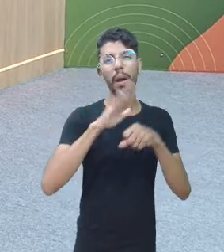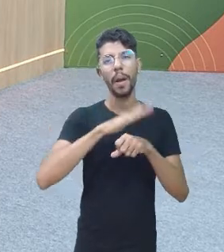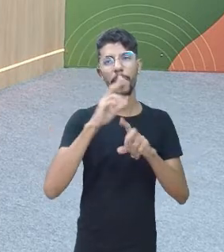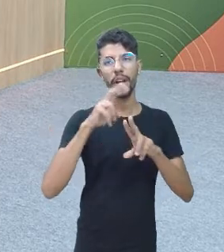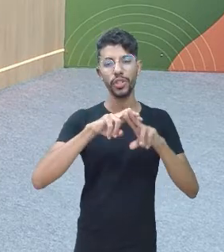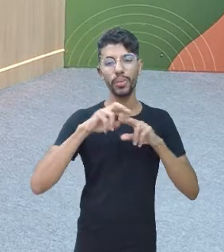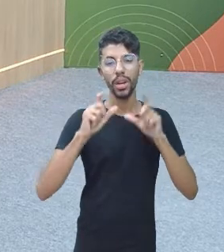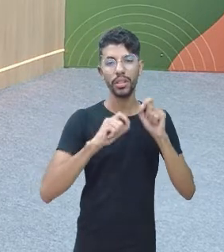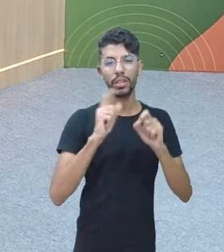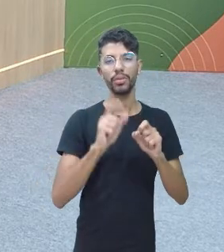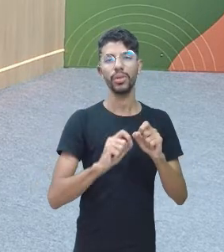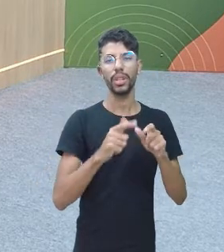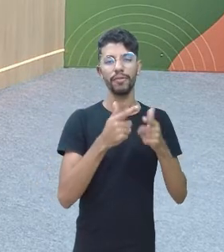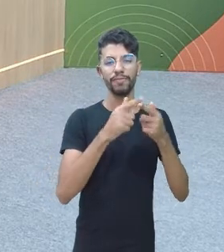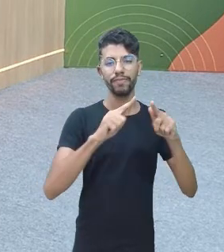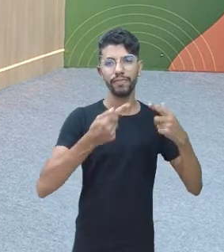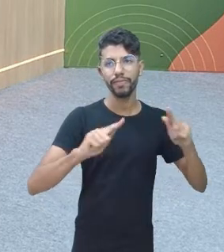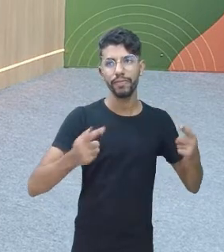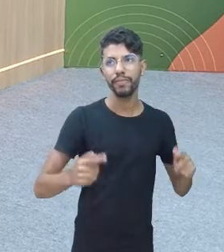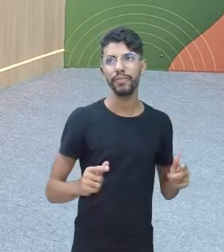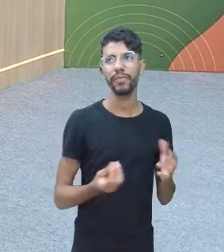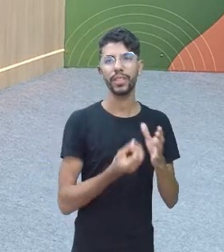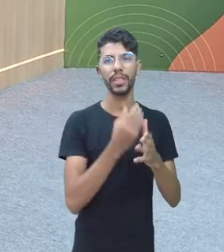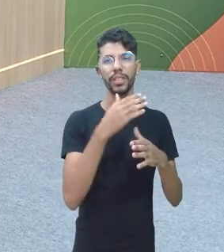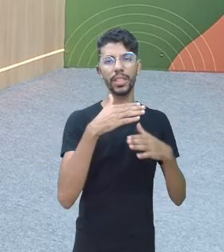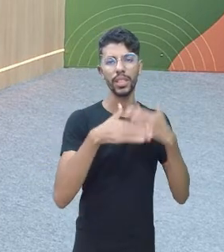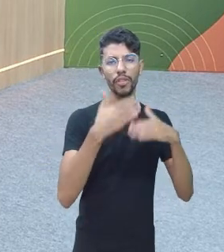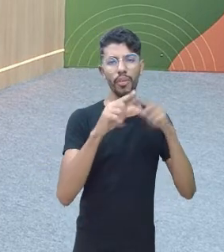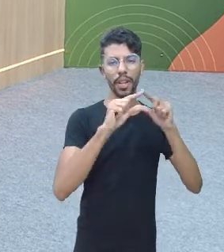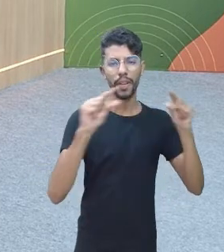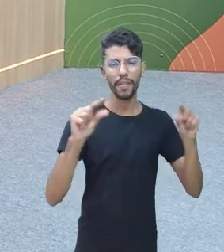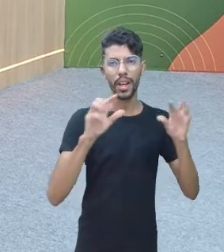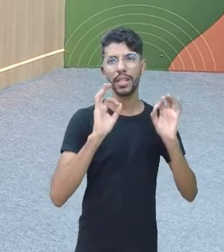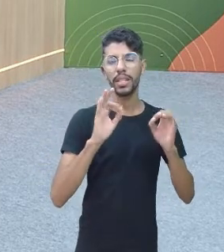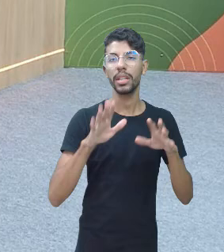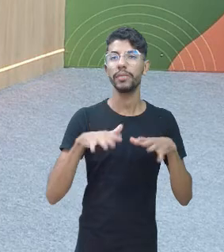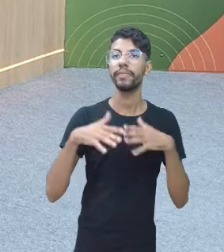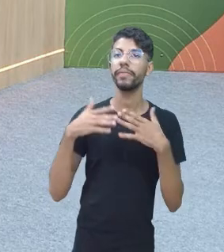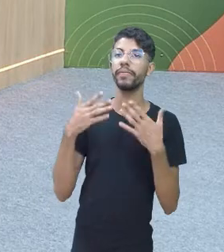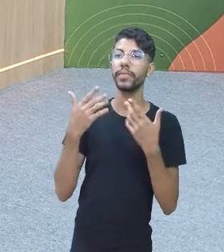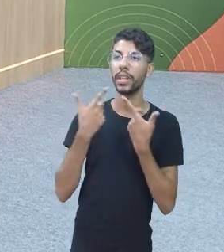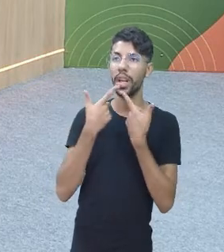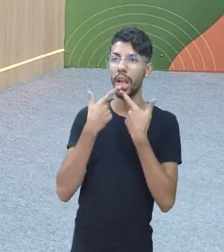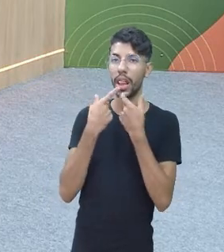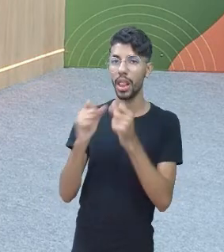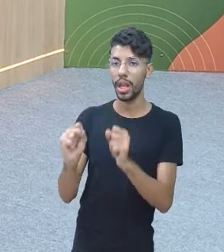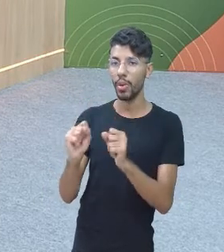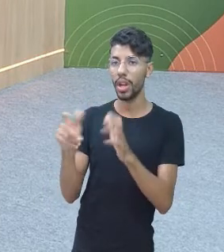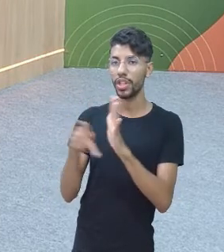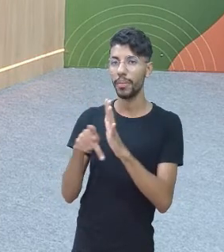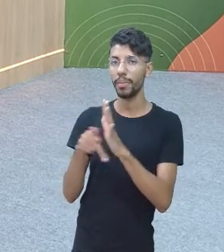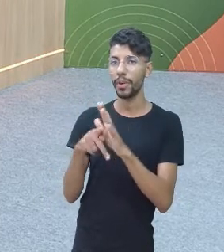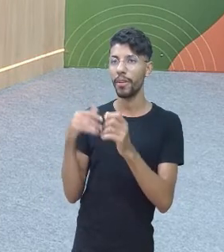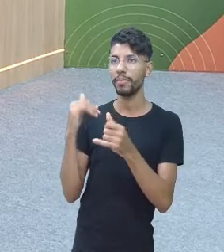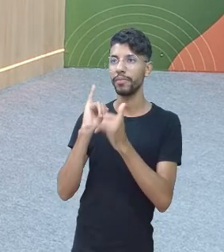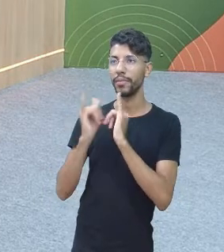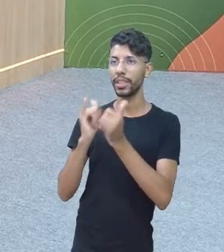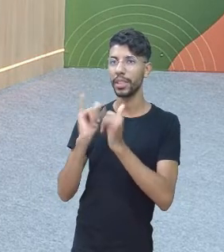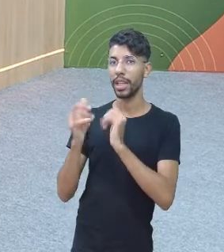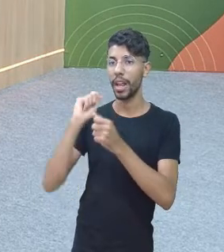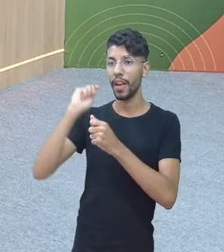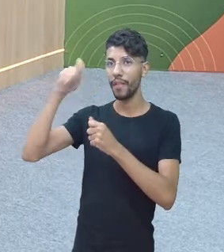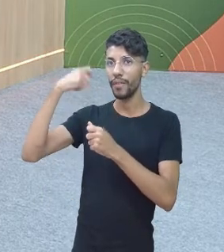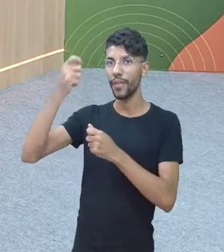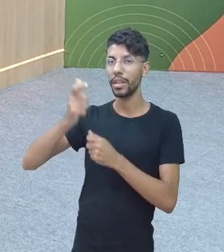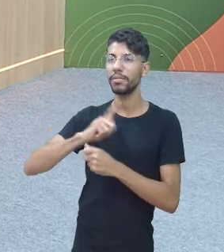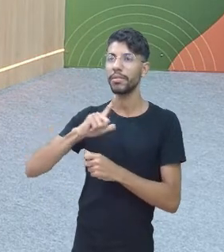construção frasal, a construção da minha frase, dos períodos e das orações. Na linguagem que vai para a internet, que circula nos vídeos,